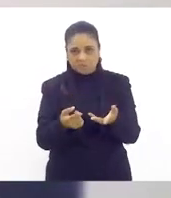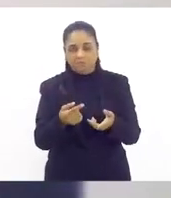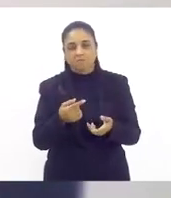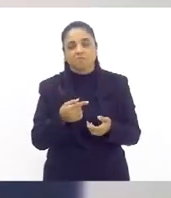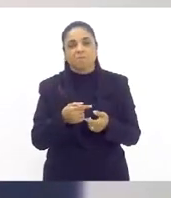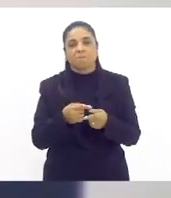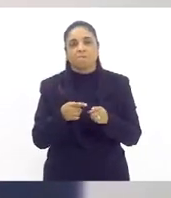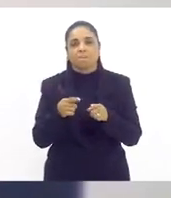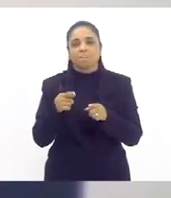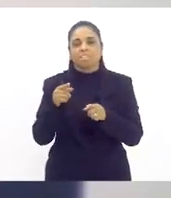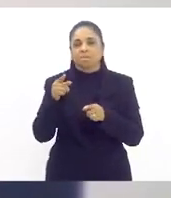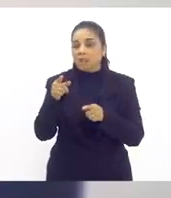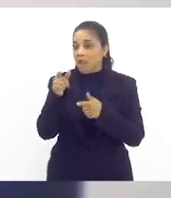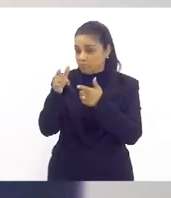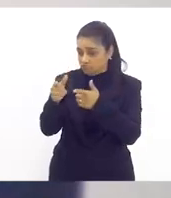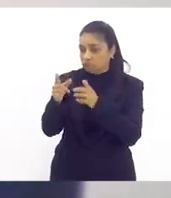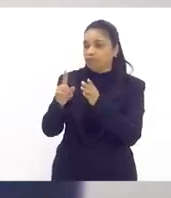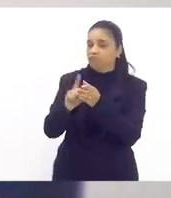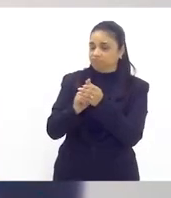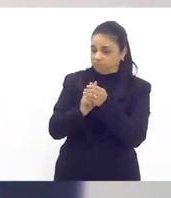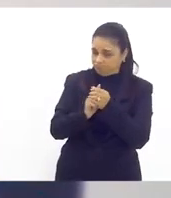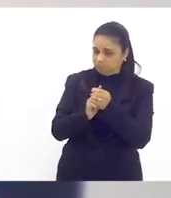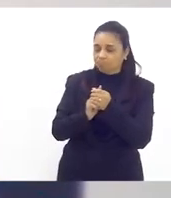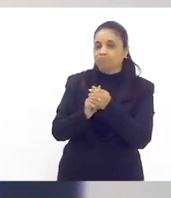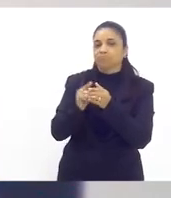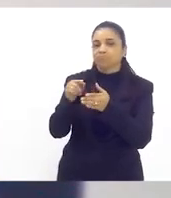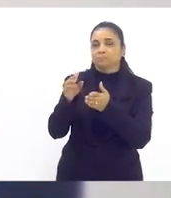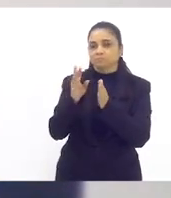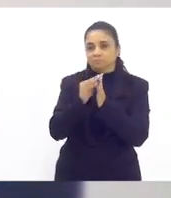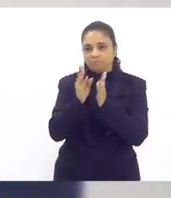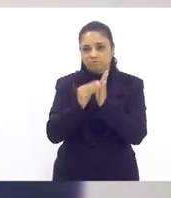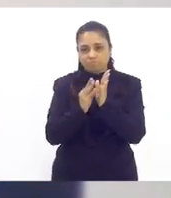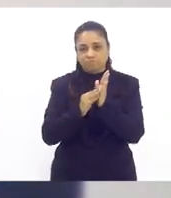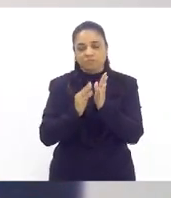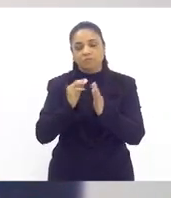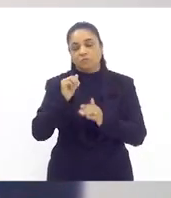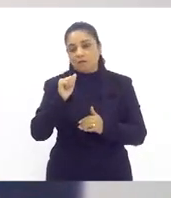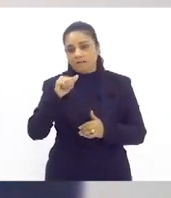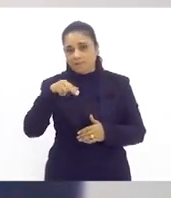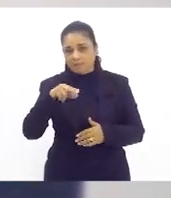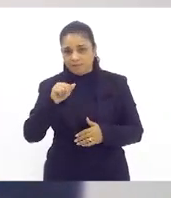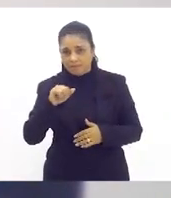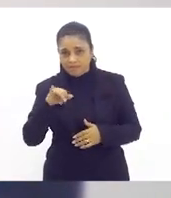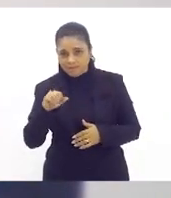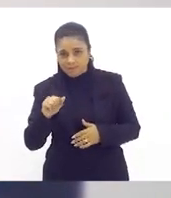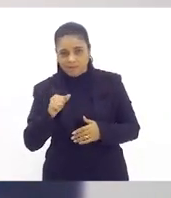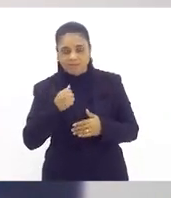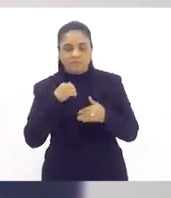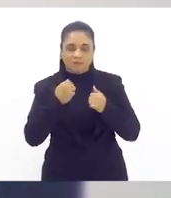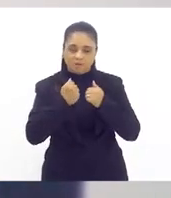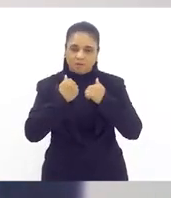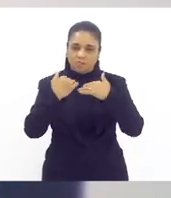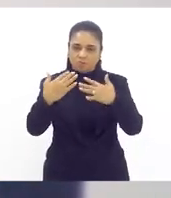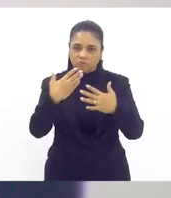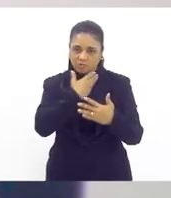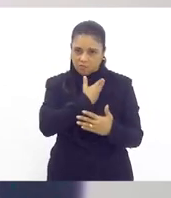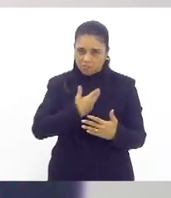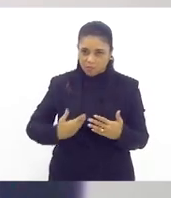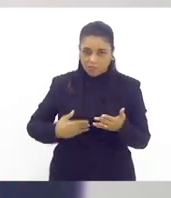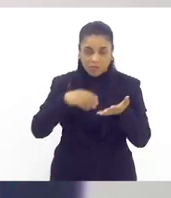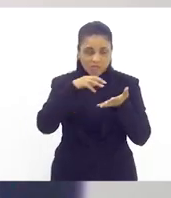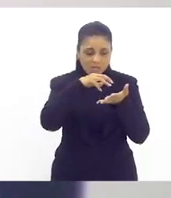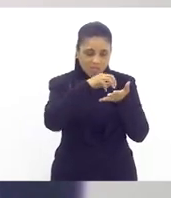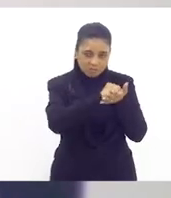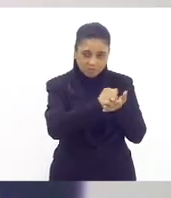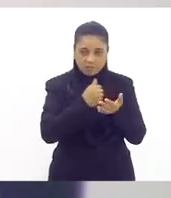colocação da senhora tá acolhida vai ser colocada nos anais da audiência pública também e eu quero que registrar